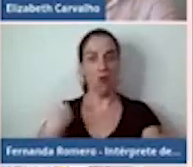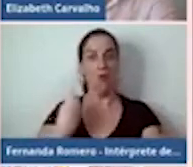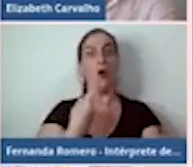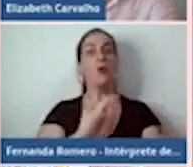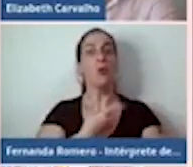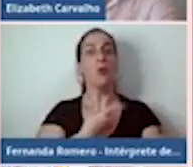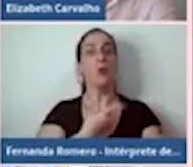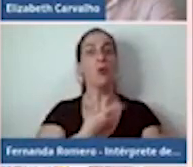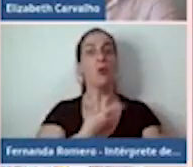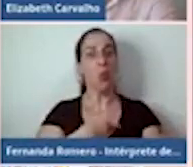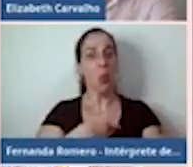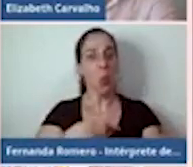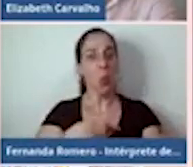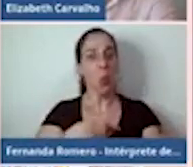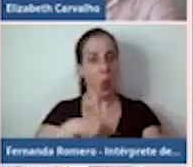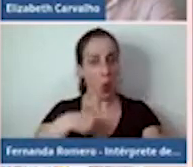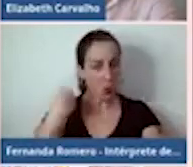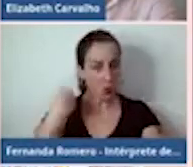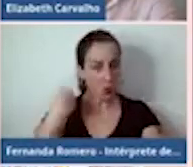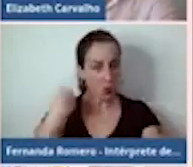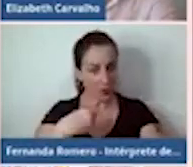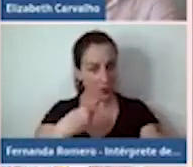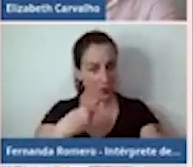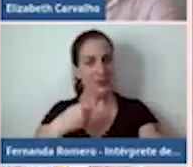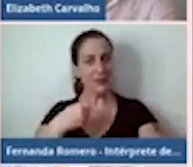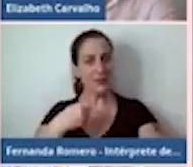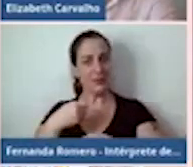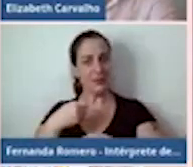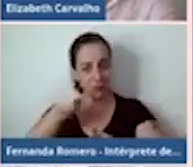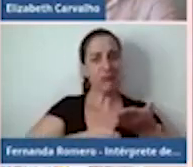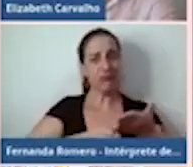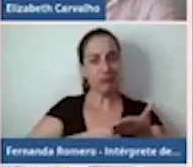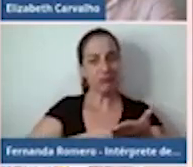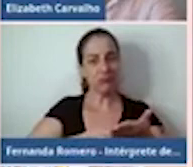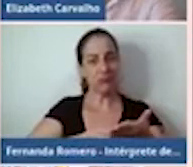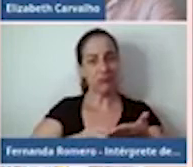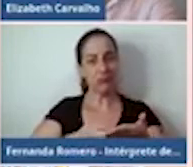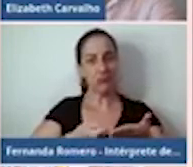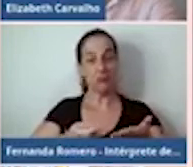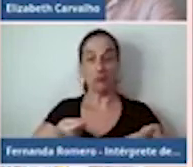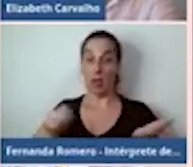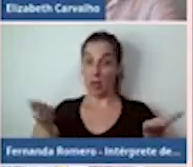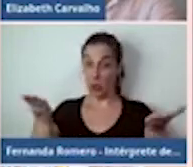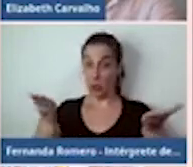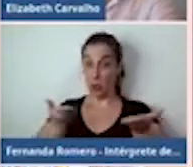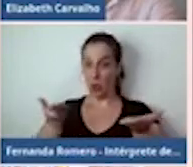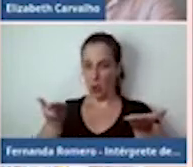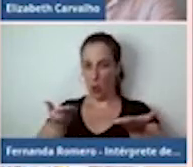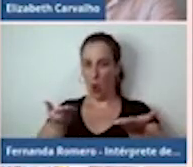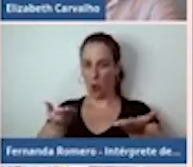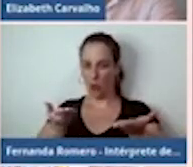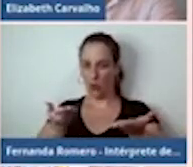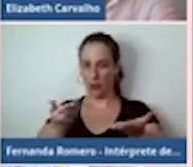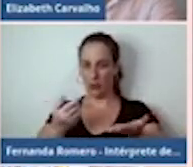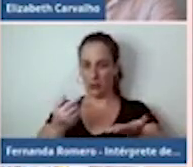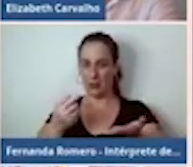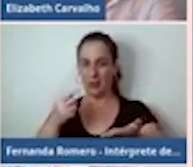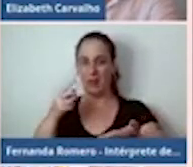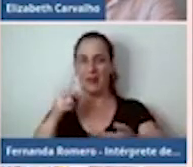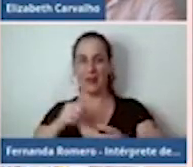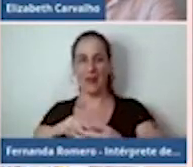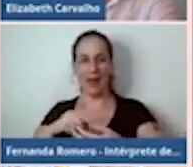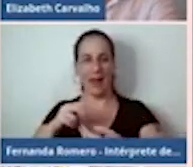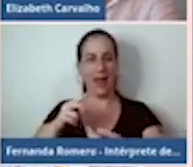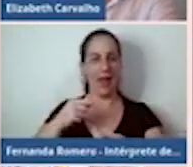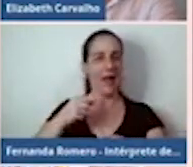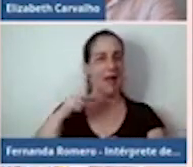mão e começar a abrir espaço. E aí, hoje em dia, né, eu lá no auge dos meus 41 anos, quando eu vou